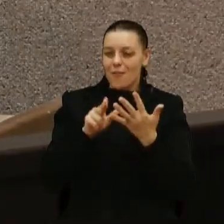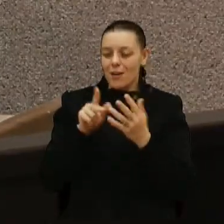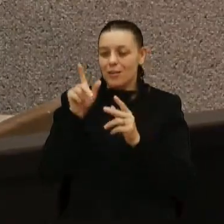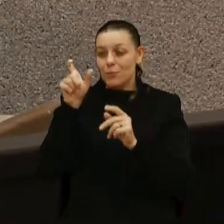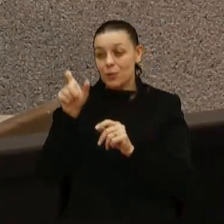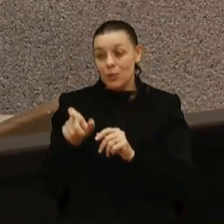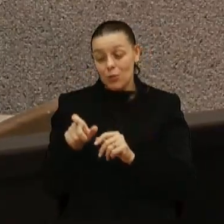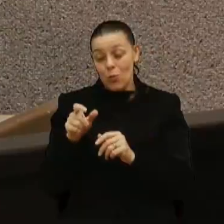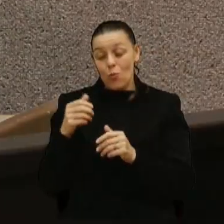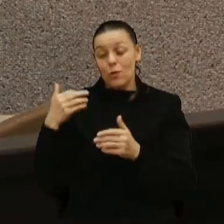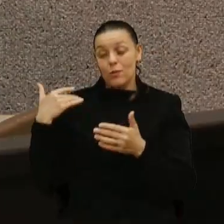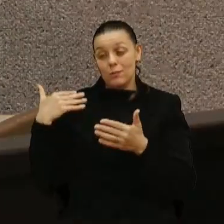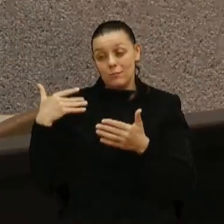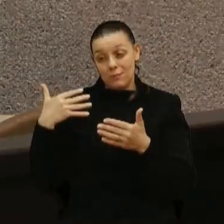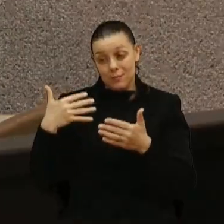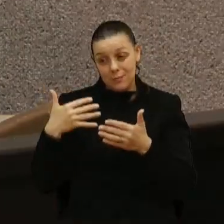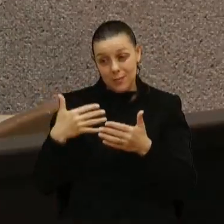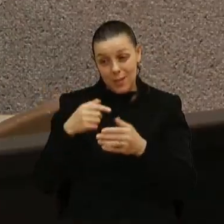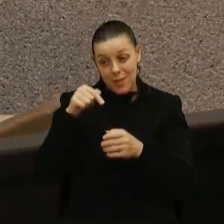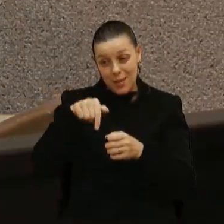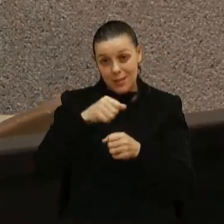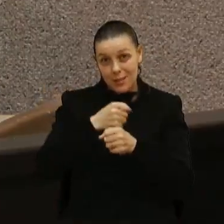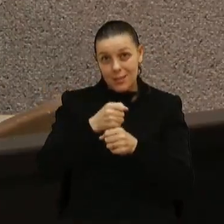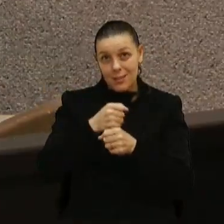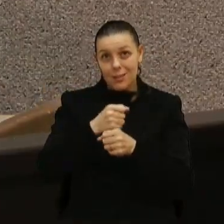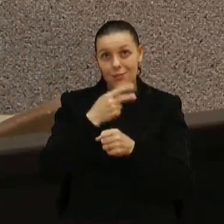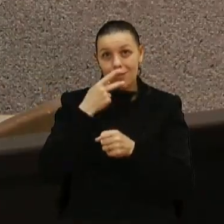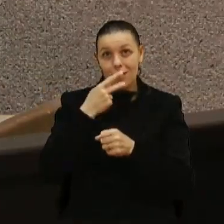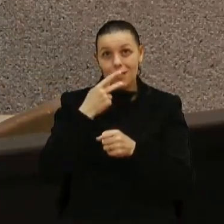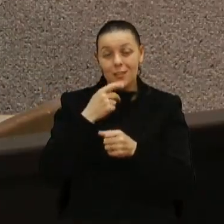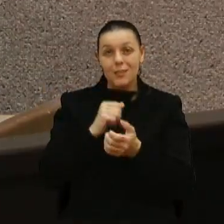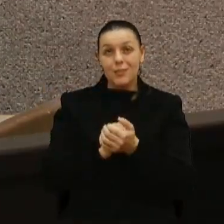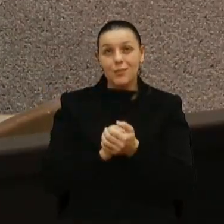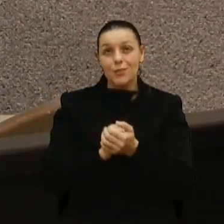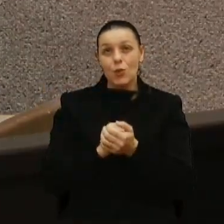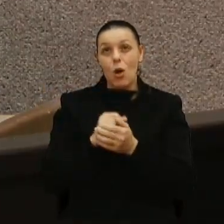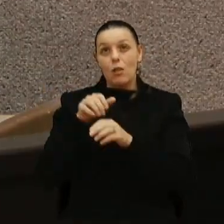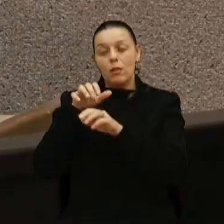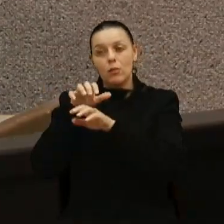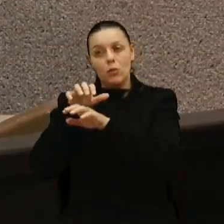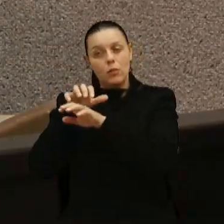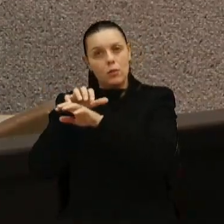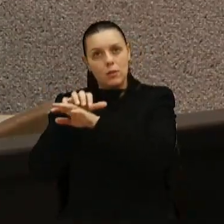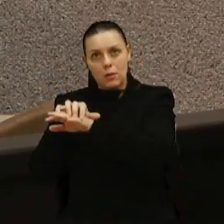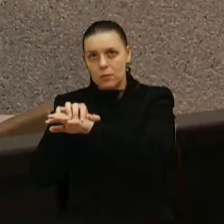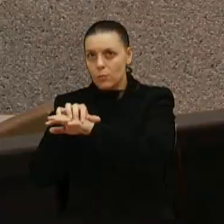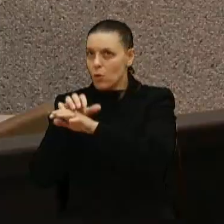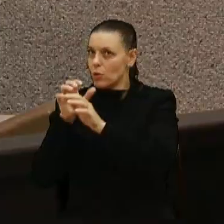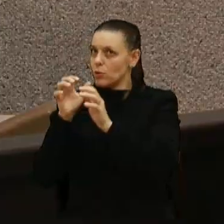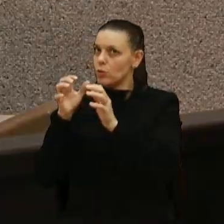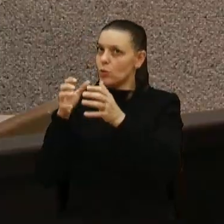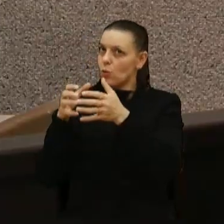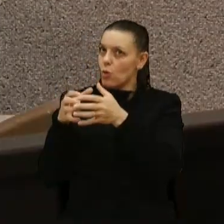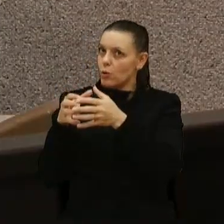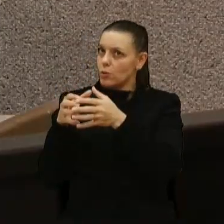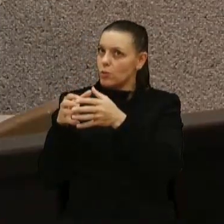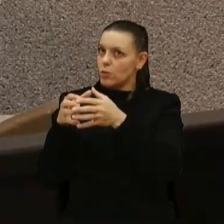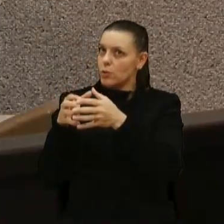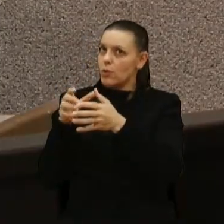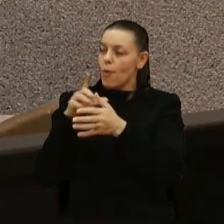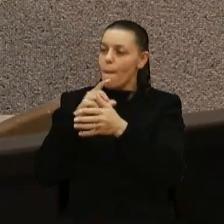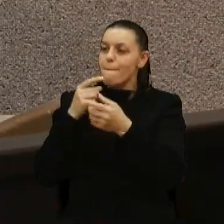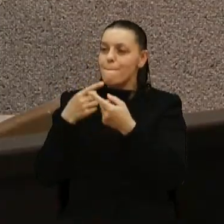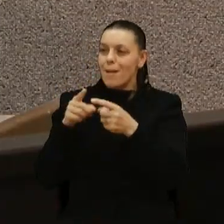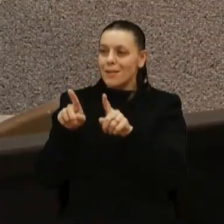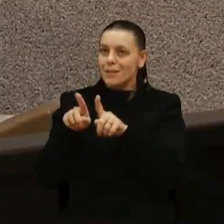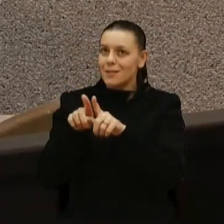que, no decorrer de todo esse ano, elas acabam falando da questão do transporte coletivo, mas de estarem, né, em abrigos